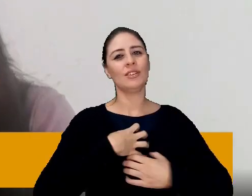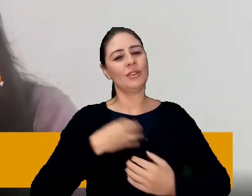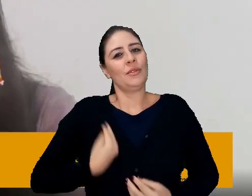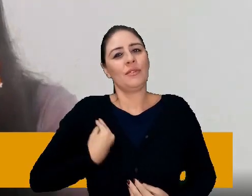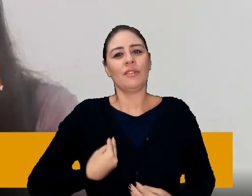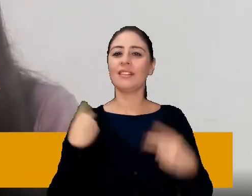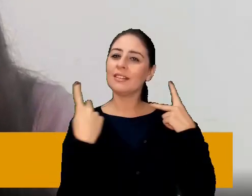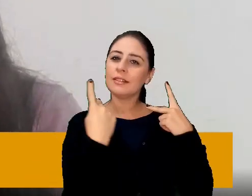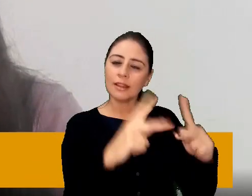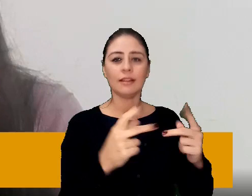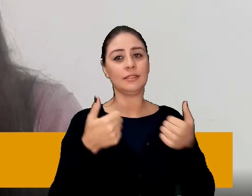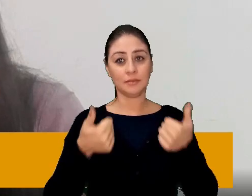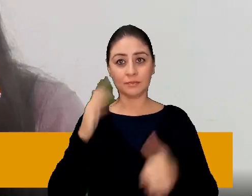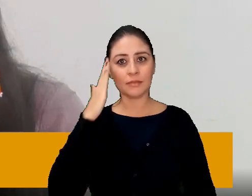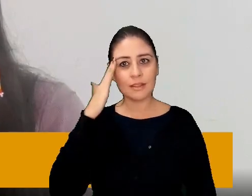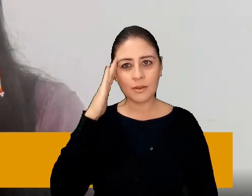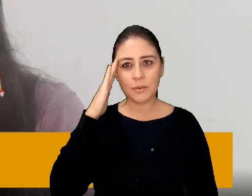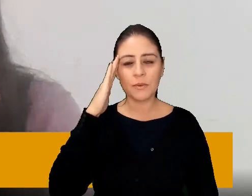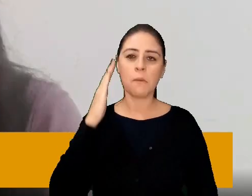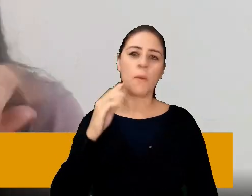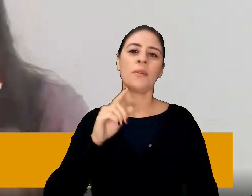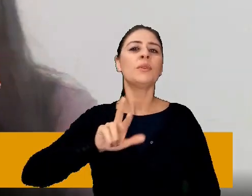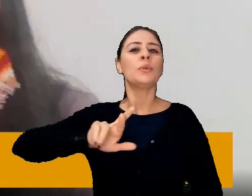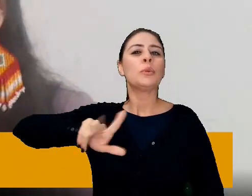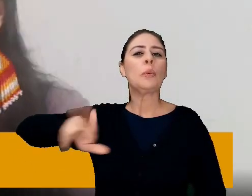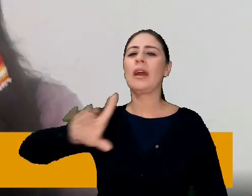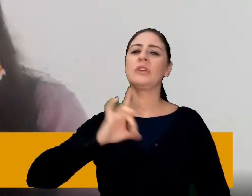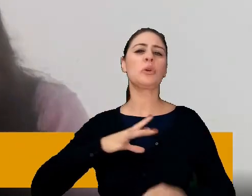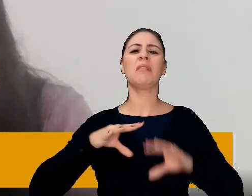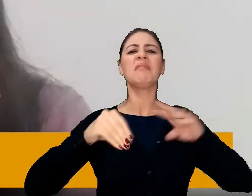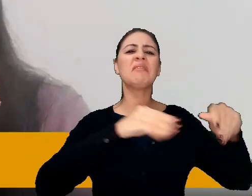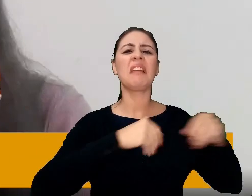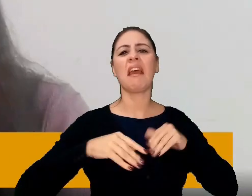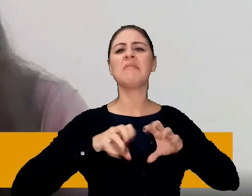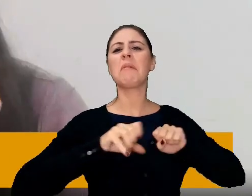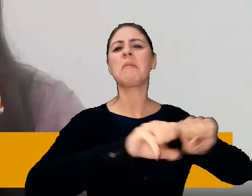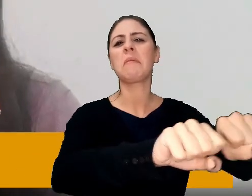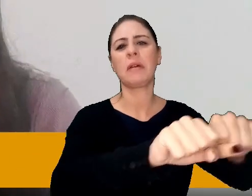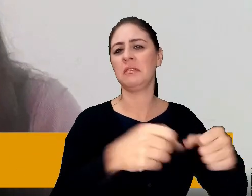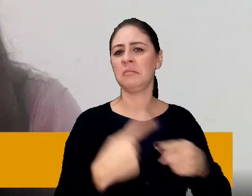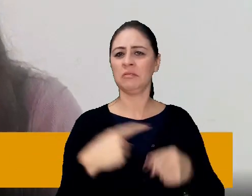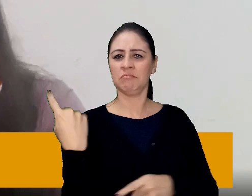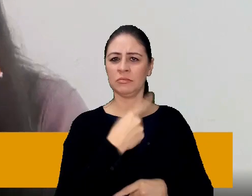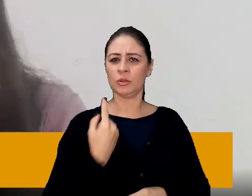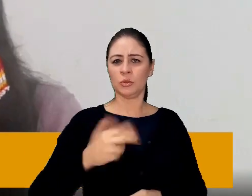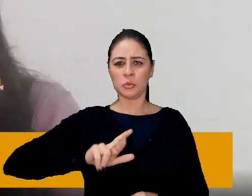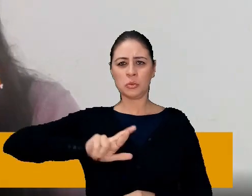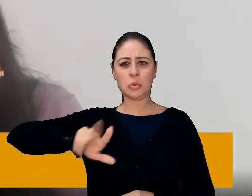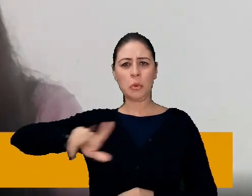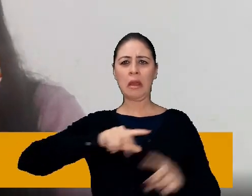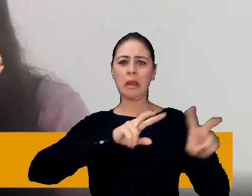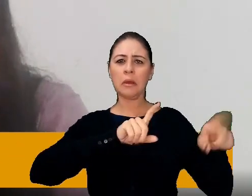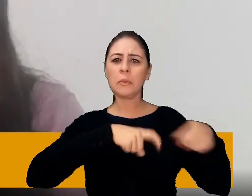deles, entendeu? Então, não é só um fator queremos terras, porque nós não somos ruralistas. Nós não queremos